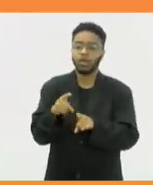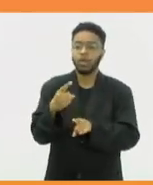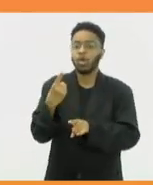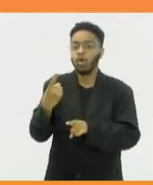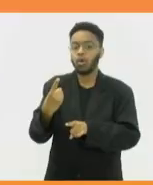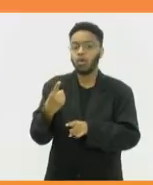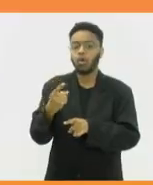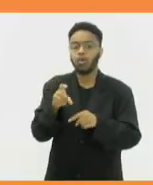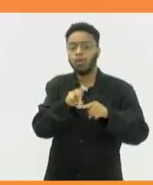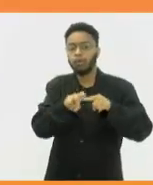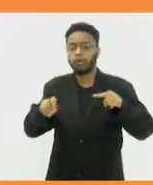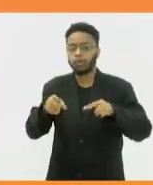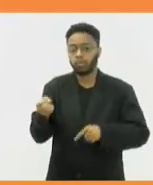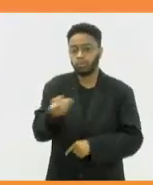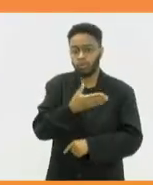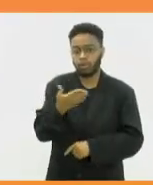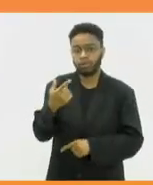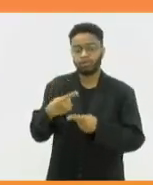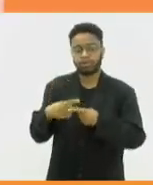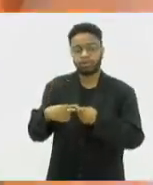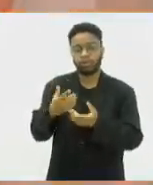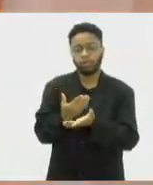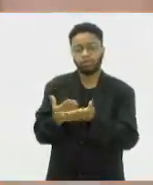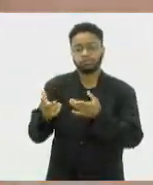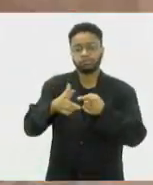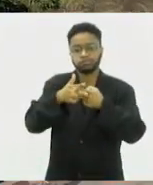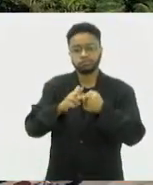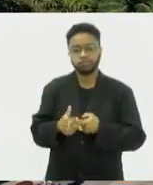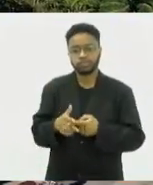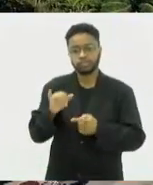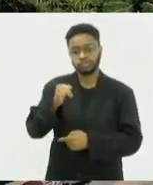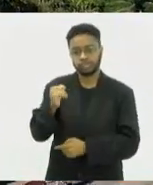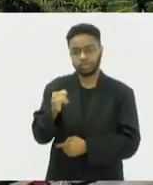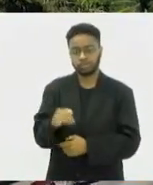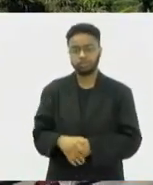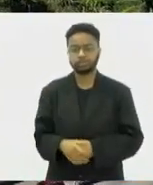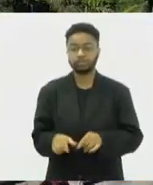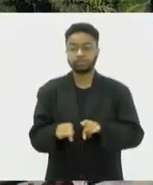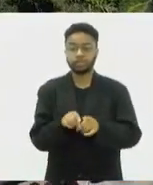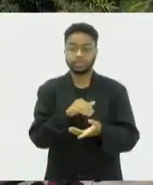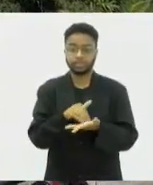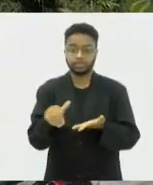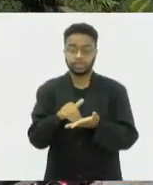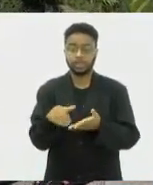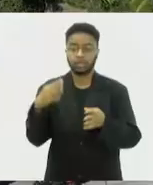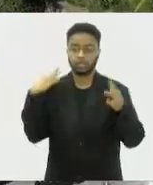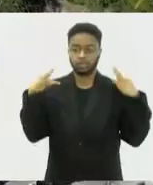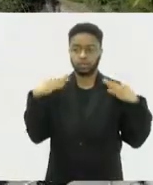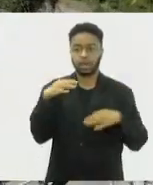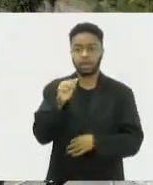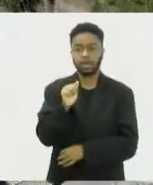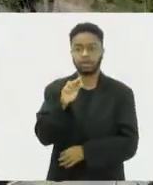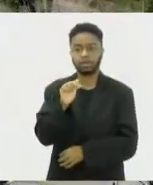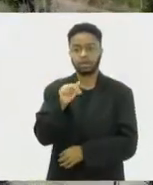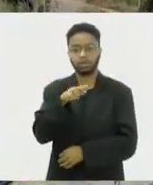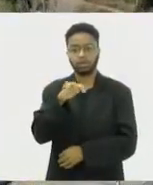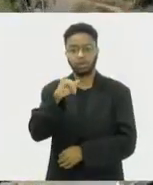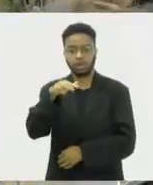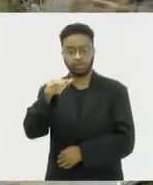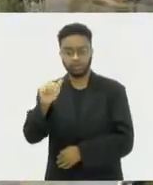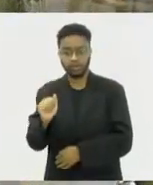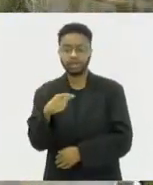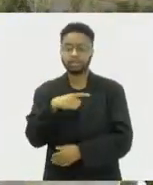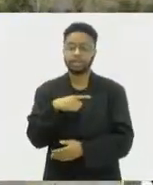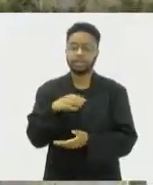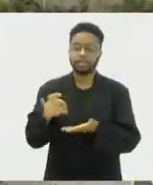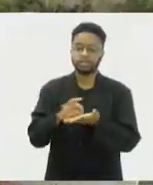coletivo, que estava em manutenção desde janeiro. A Secretaria de Turismo de Araruama está com inscrições abertas até esta quarta